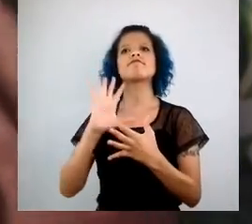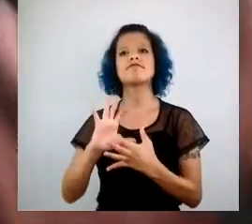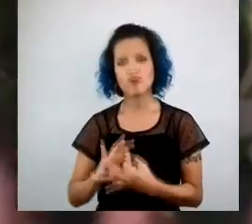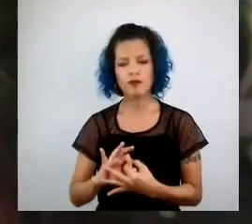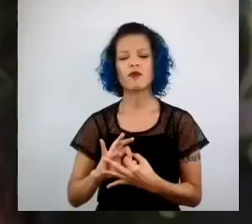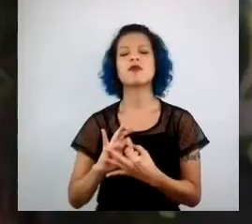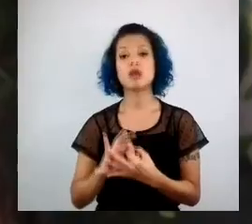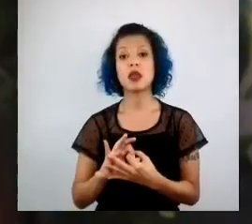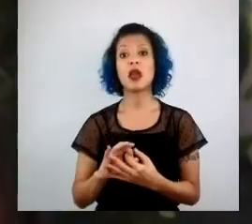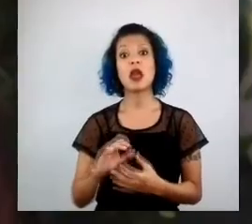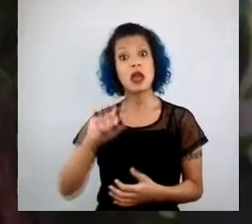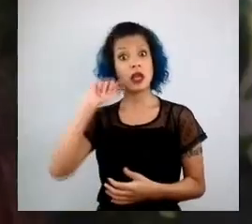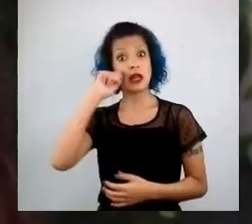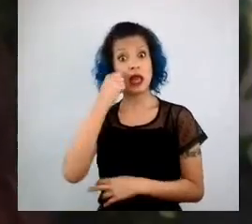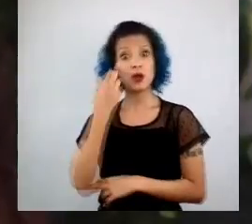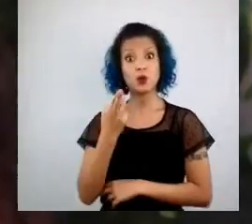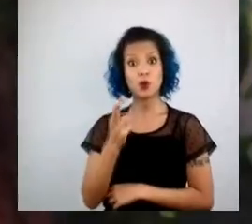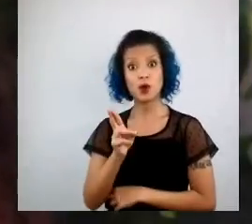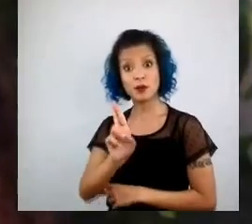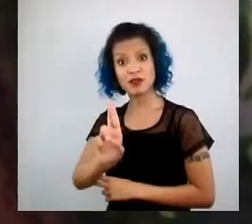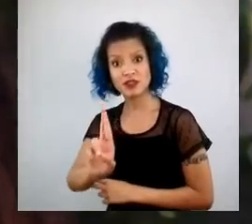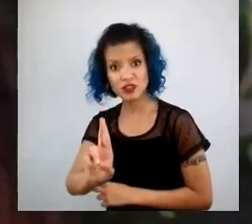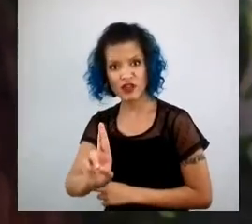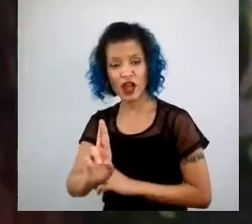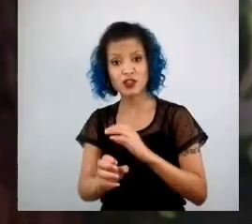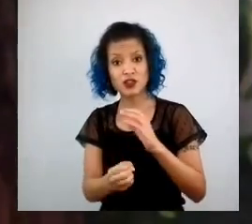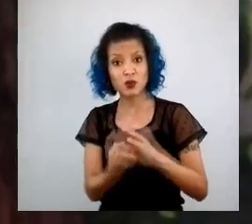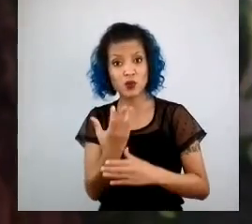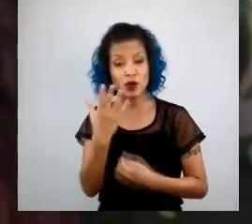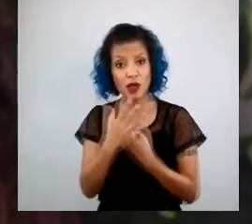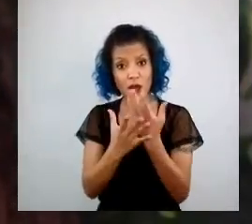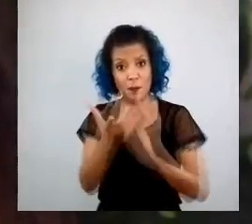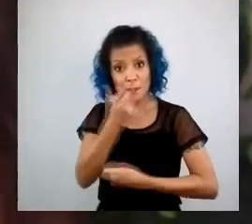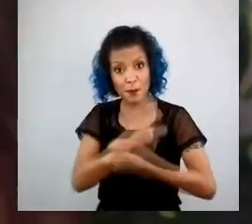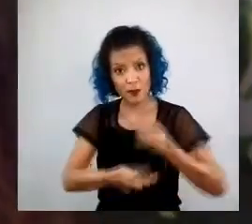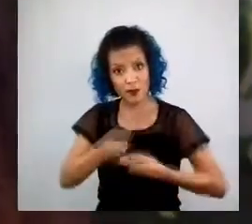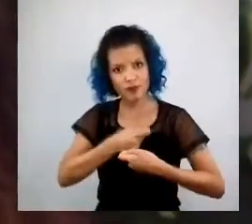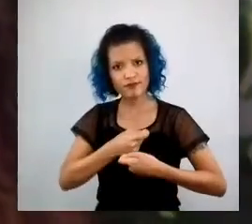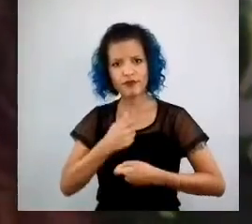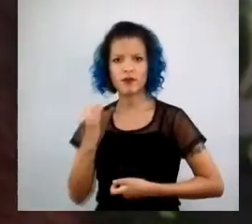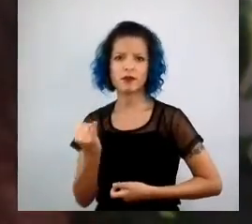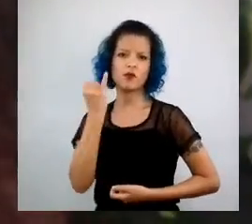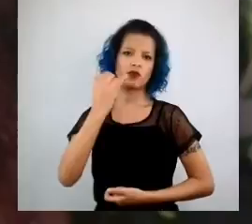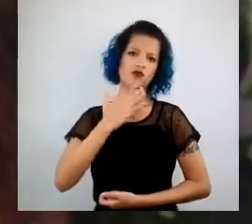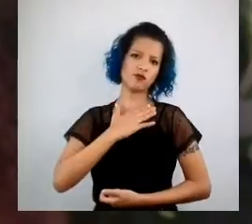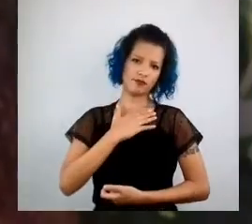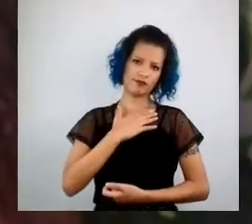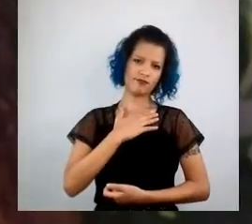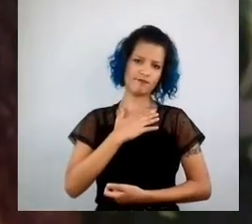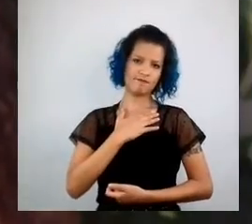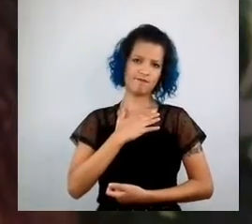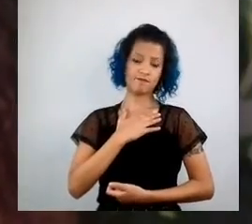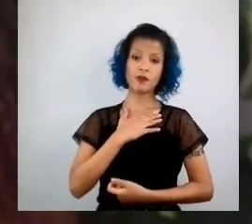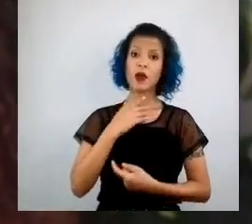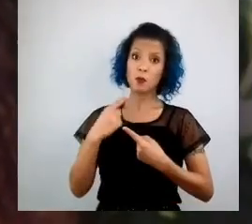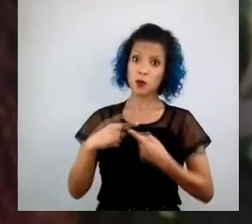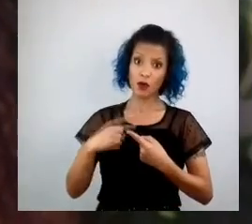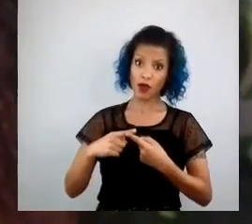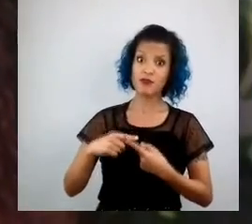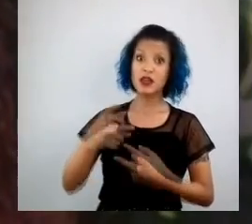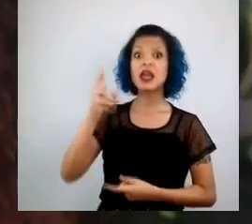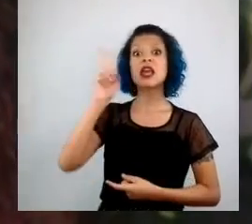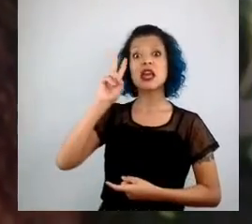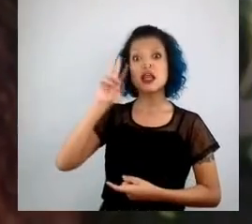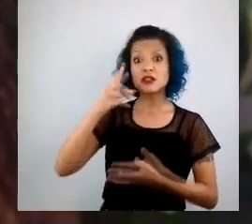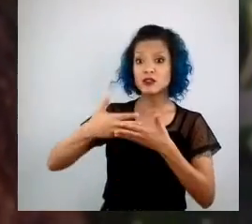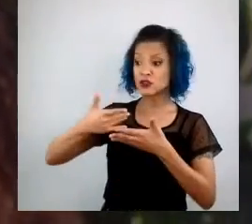do empreendedorismo possui uma grande relevância para mim, já que fazem parte do meu DNA enquanto artista, né,